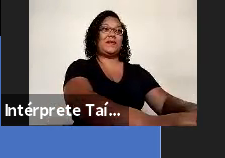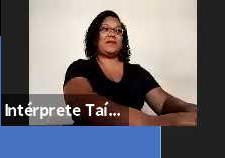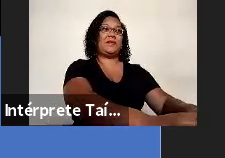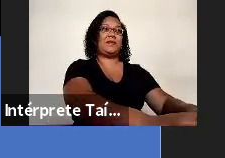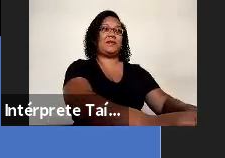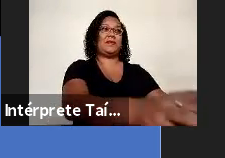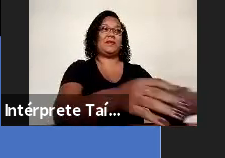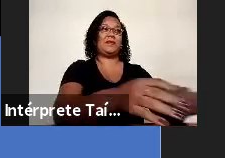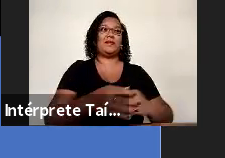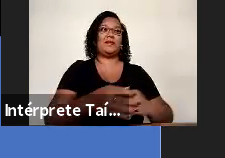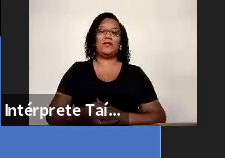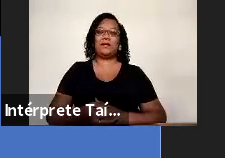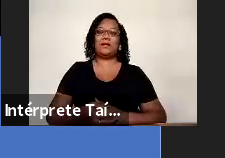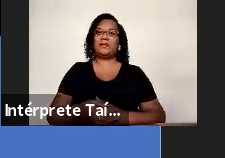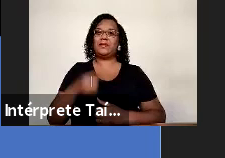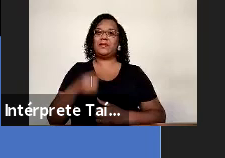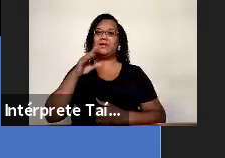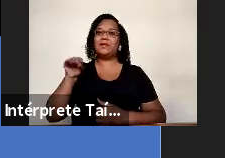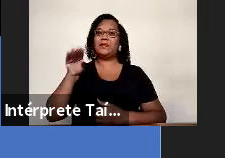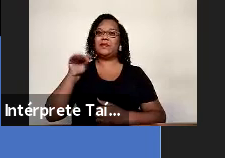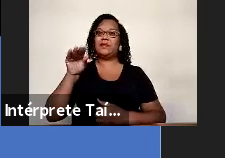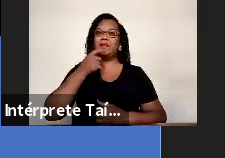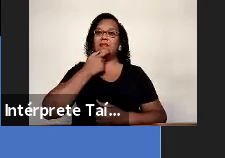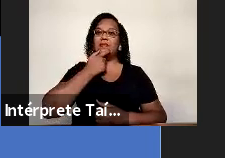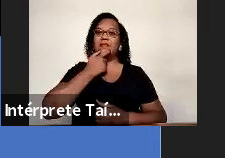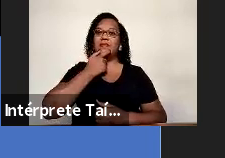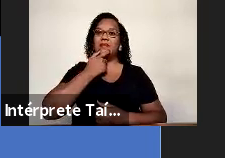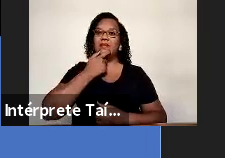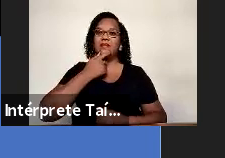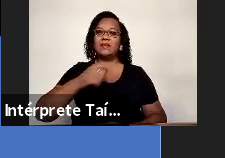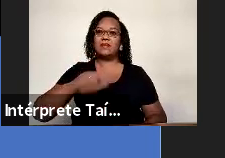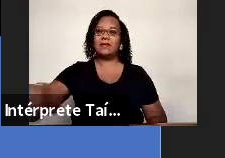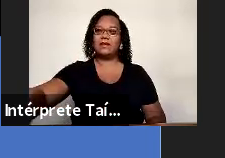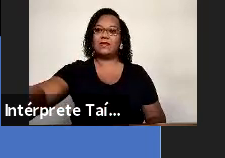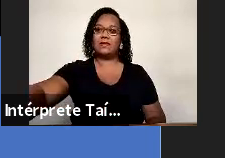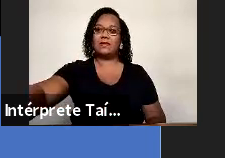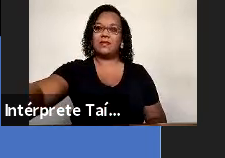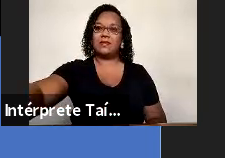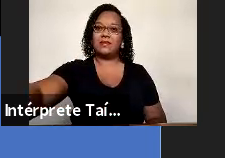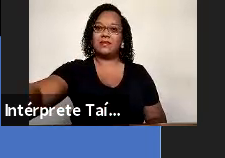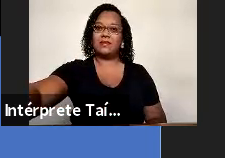time for the interpreters to switch their channels. And here we go.